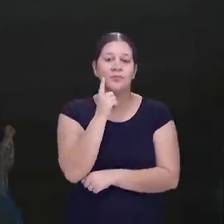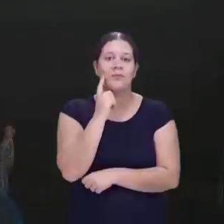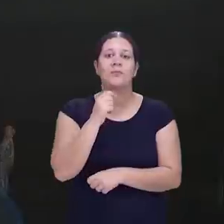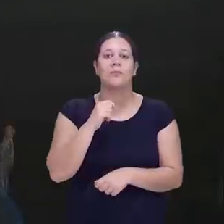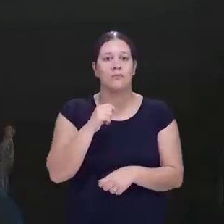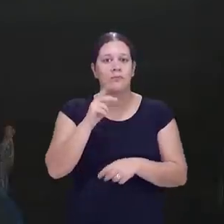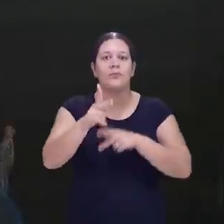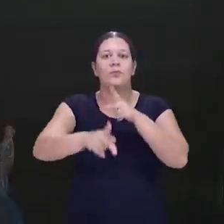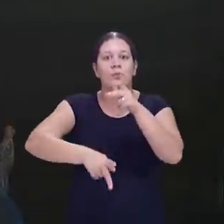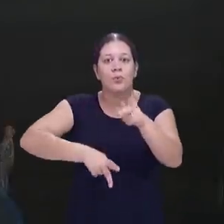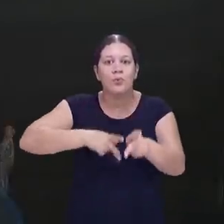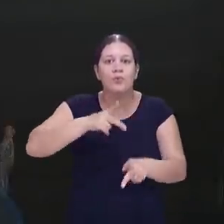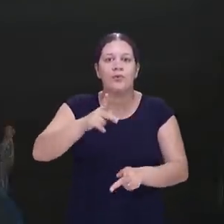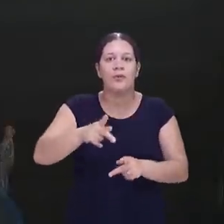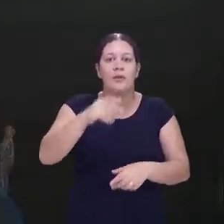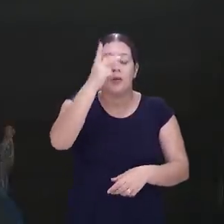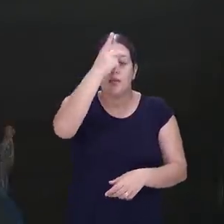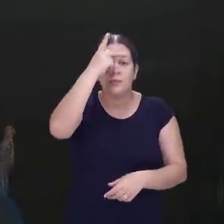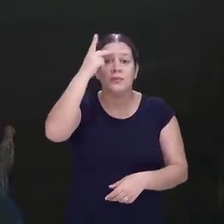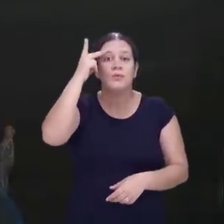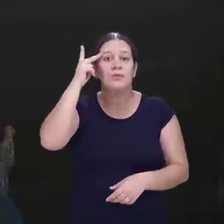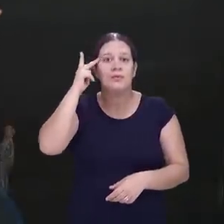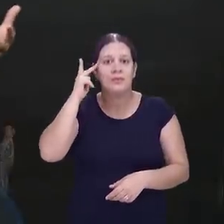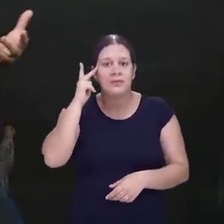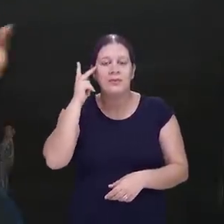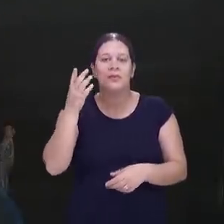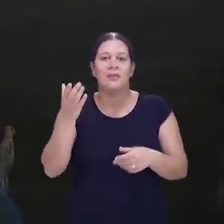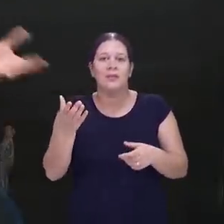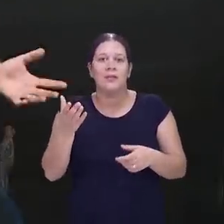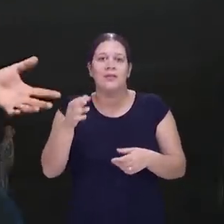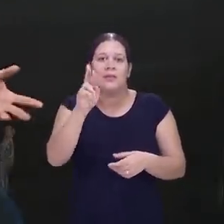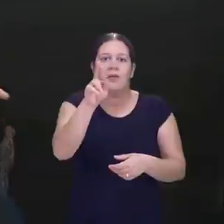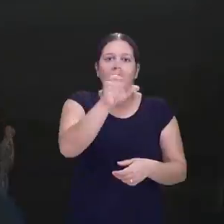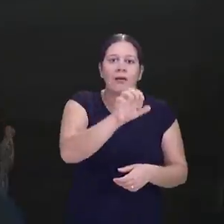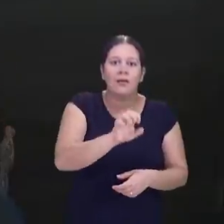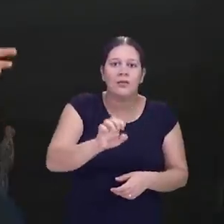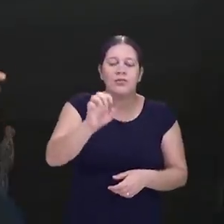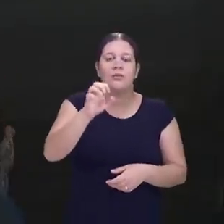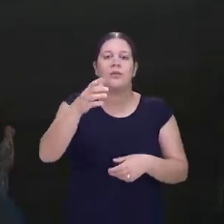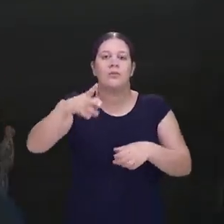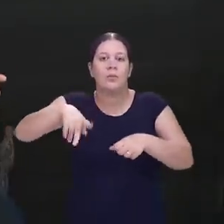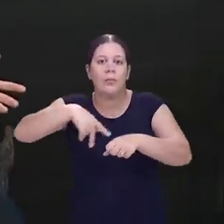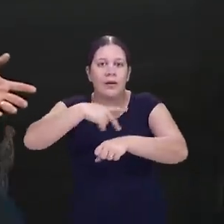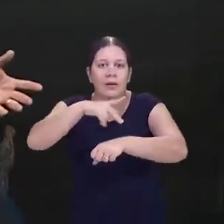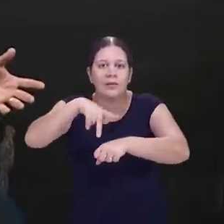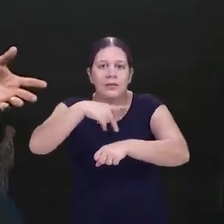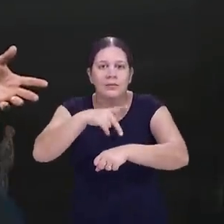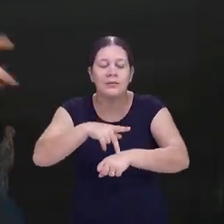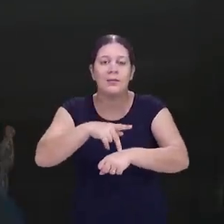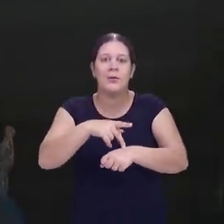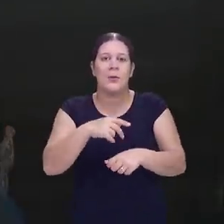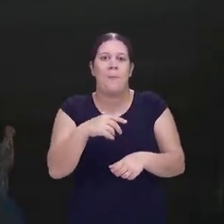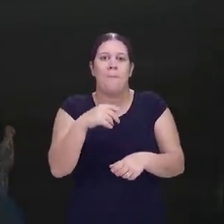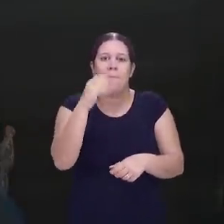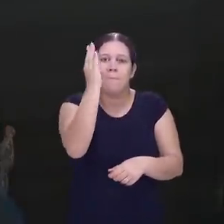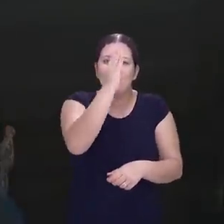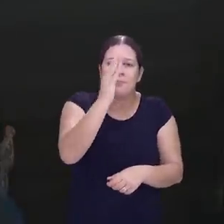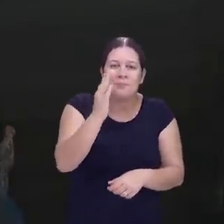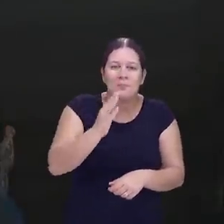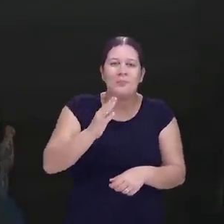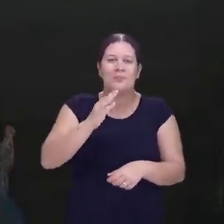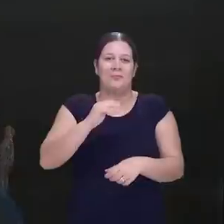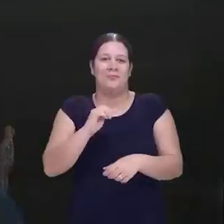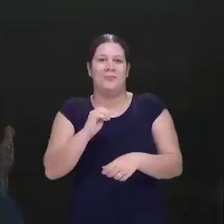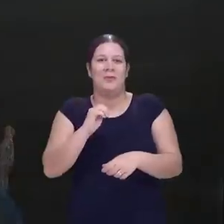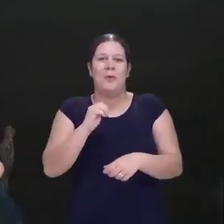Ah, povo, aquele pessoal que é de uma determinada região, de um determinado país. É o povo